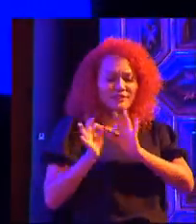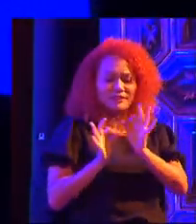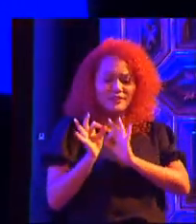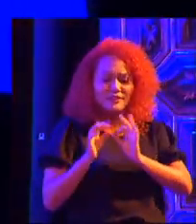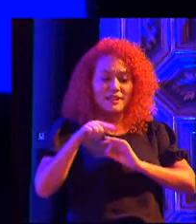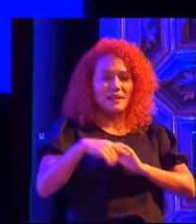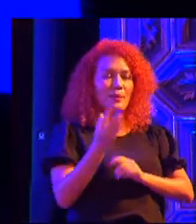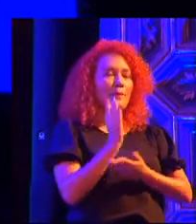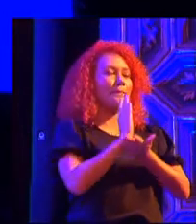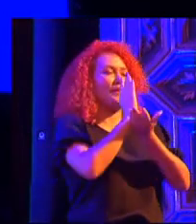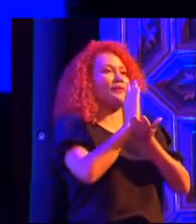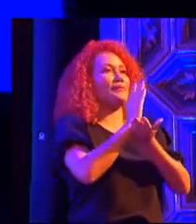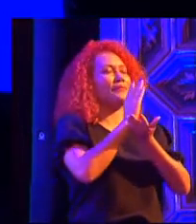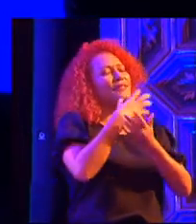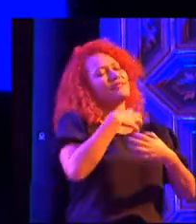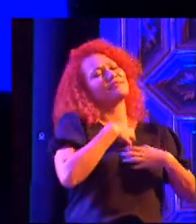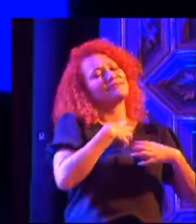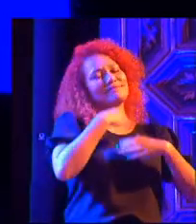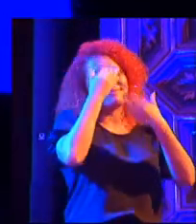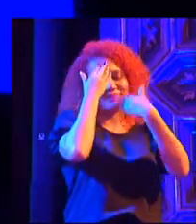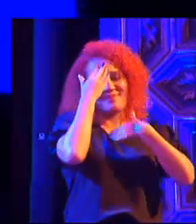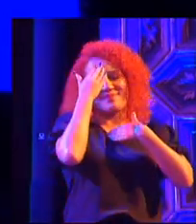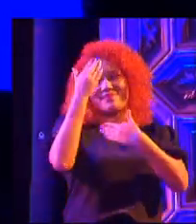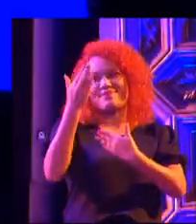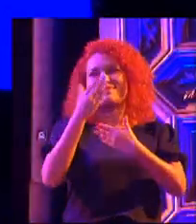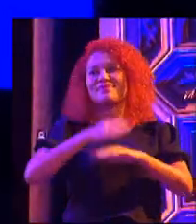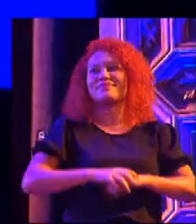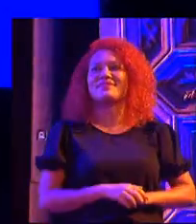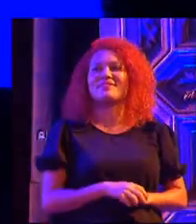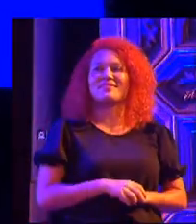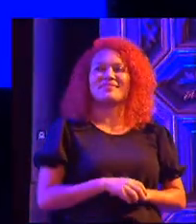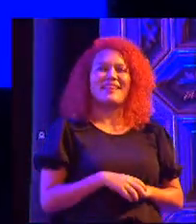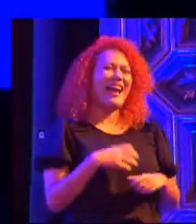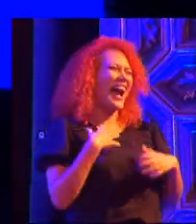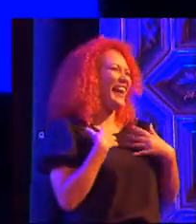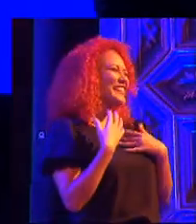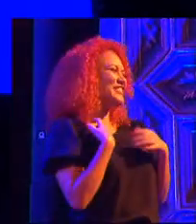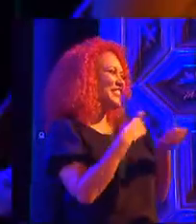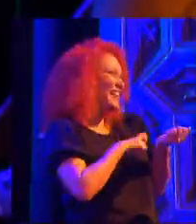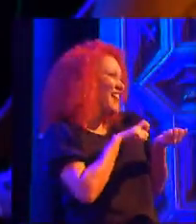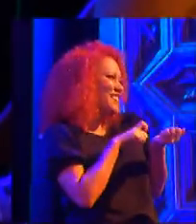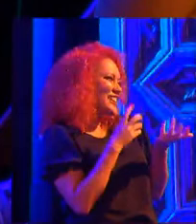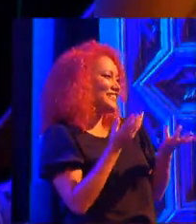honra. Obrigada particularmente ao Arthur. Ai, estou muito nervosa, gente.